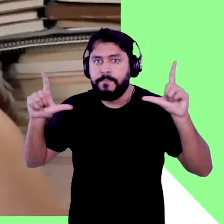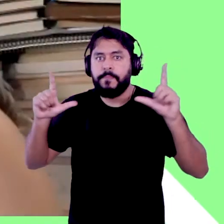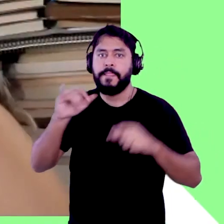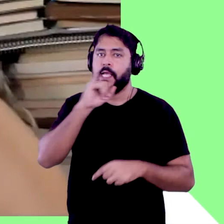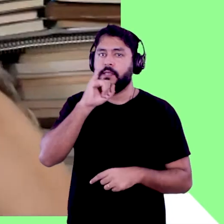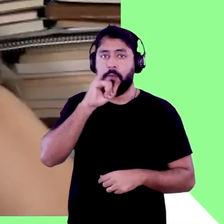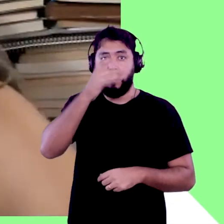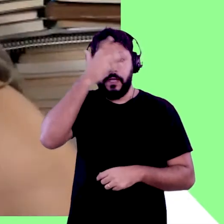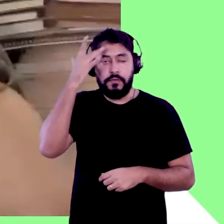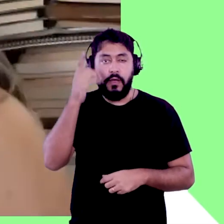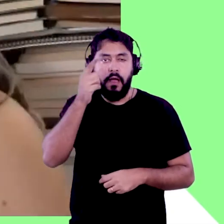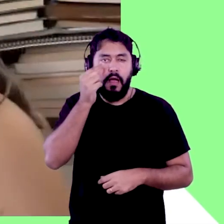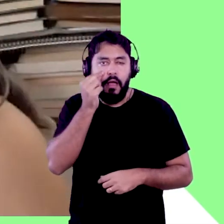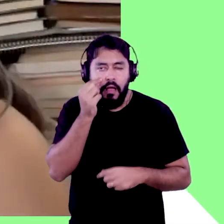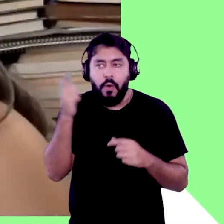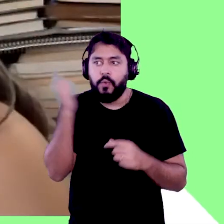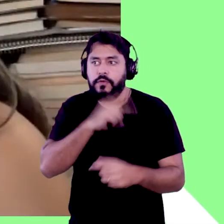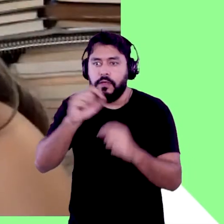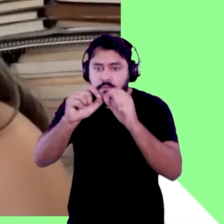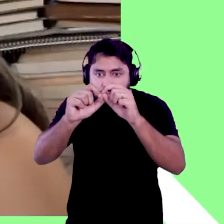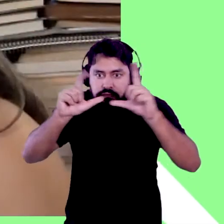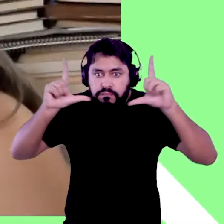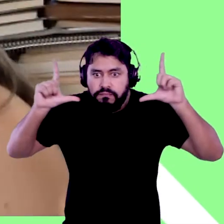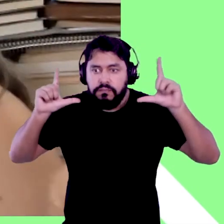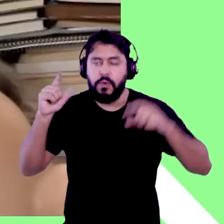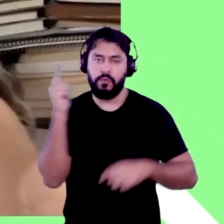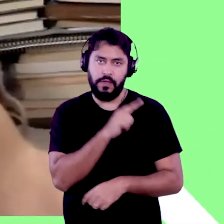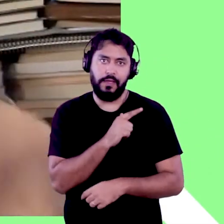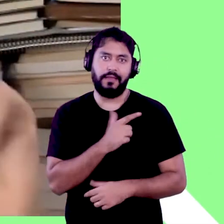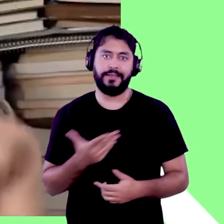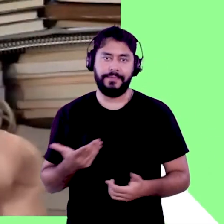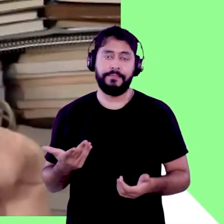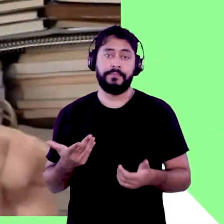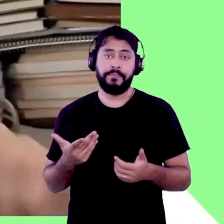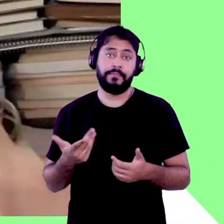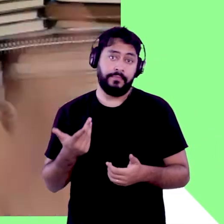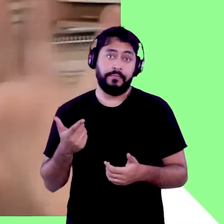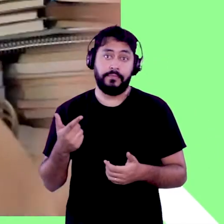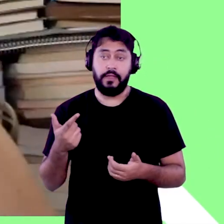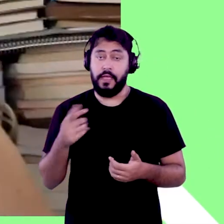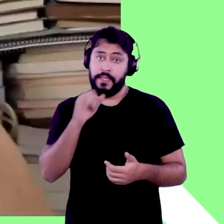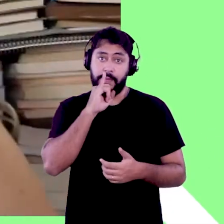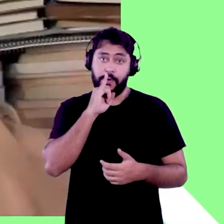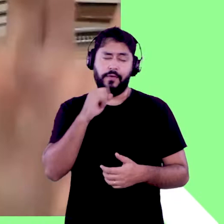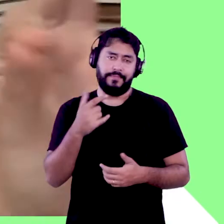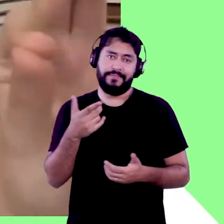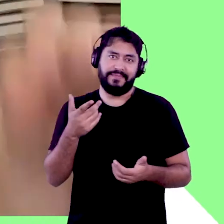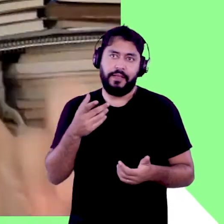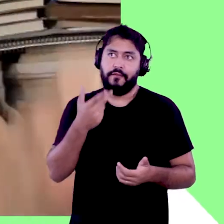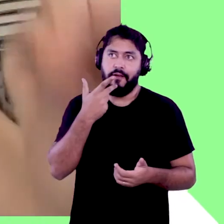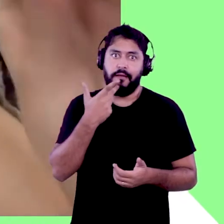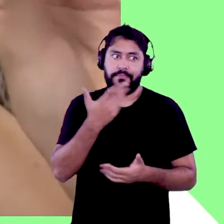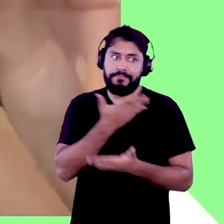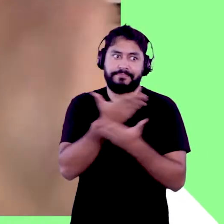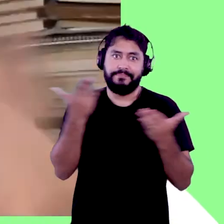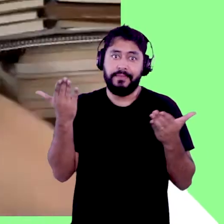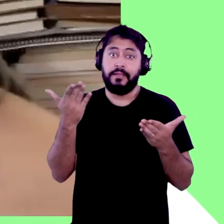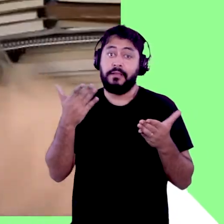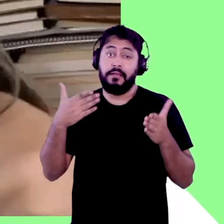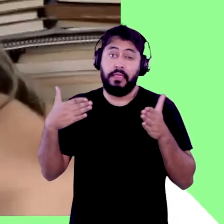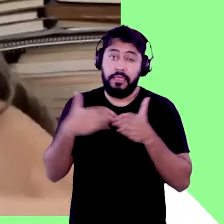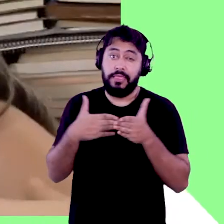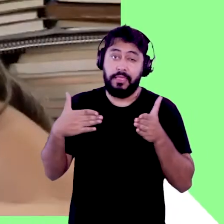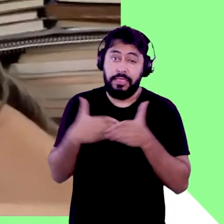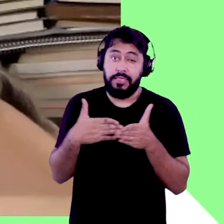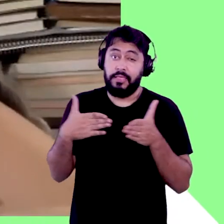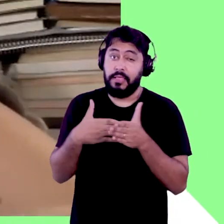baixa visão consigam ampliar a tela. E aqui eu dou um exemplo bem legal, tipo, eu falo, gente, a coisa mais inacessível da vida